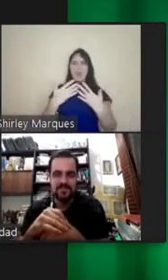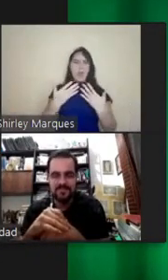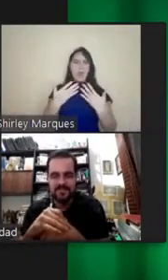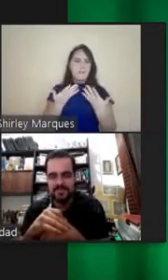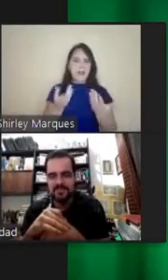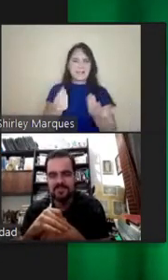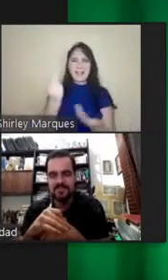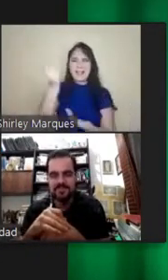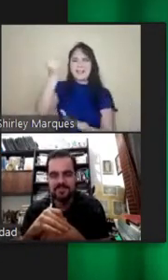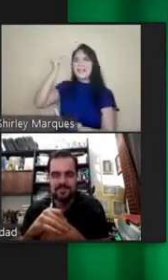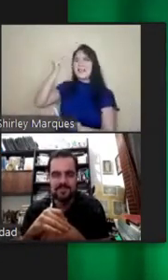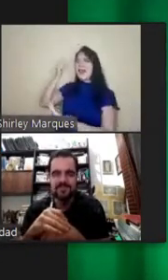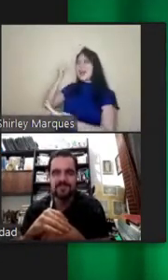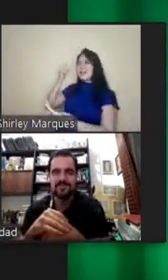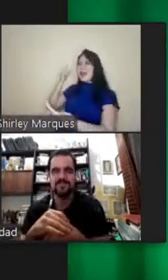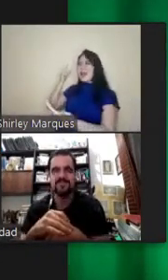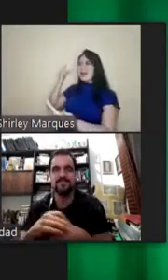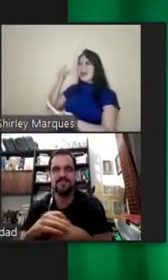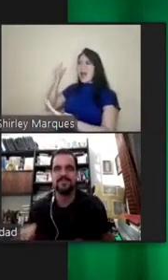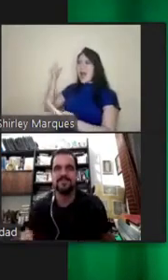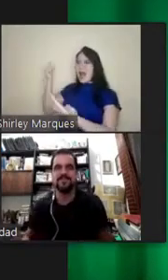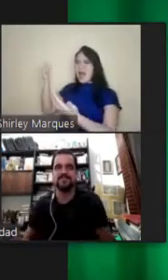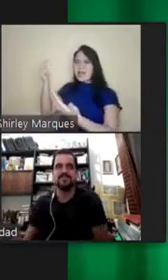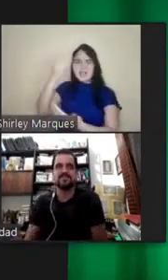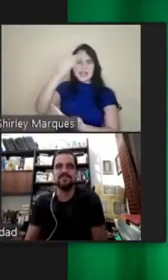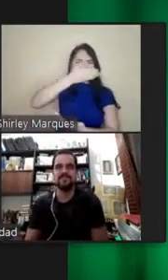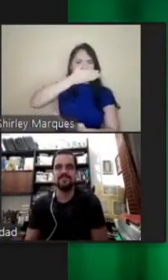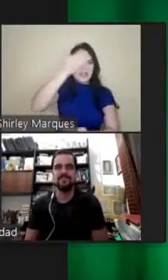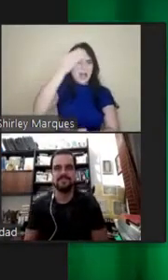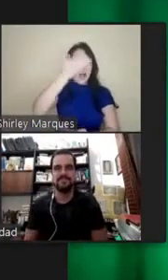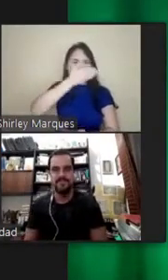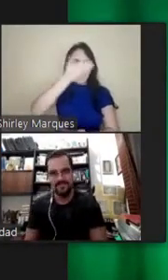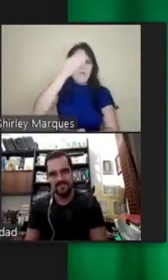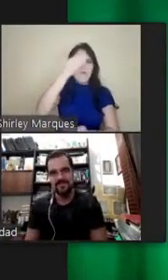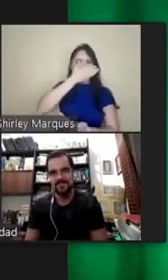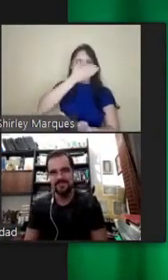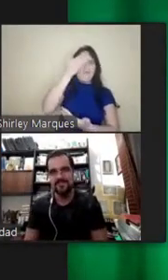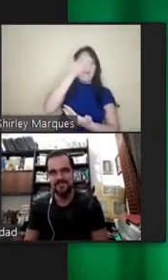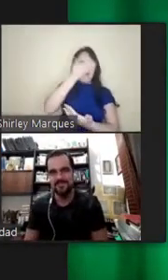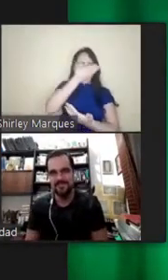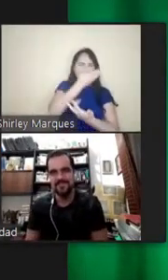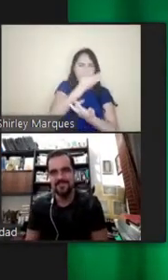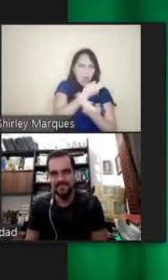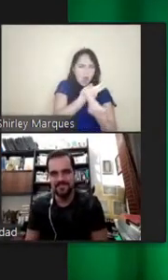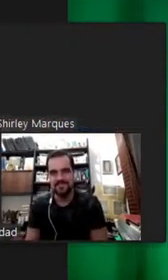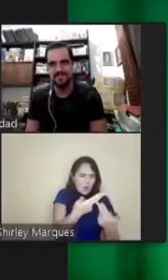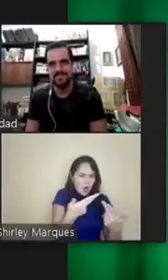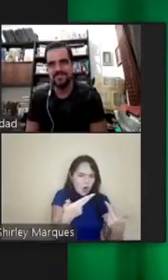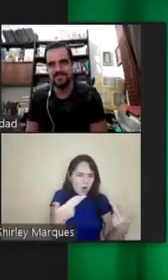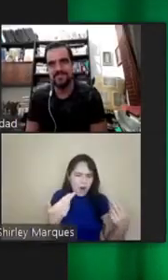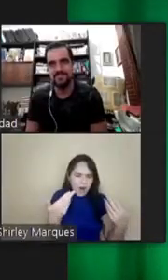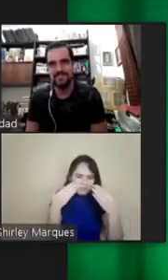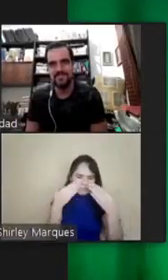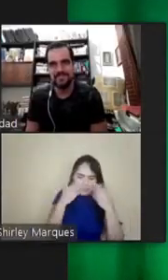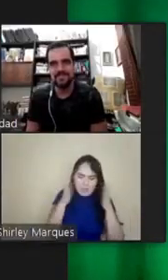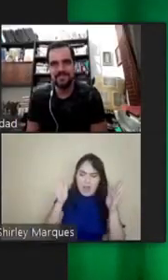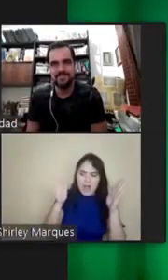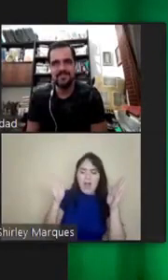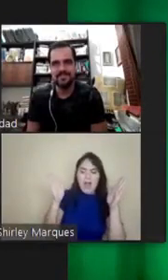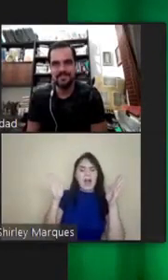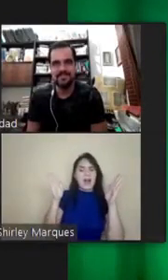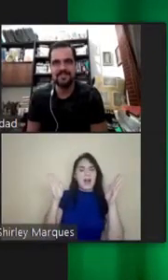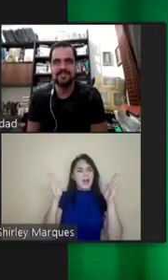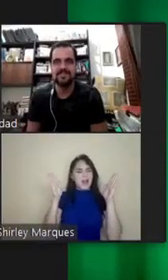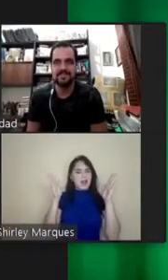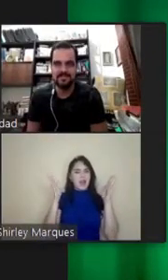tempo não para pra ver a vergonha estampada no olhar. Chegou a